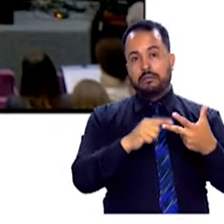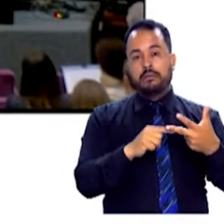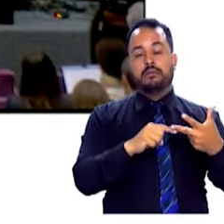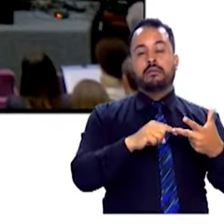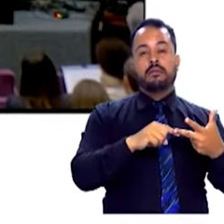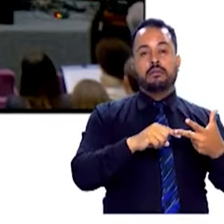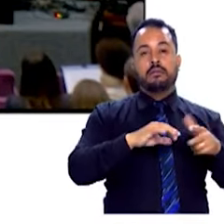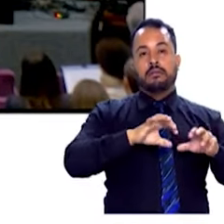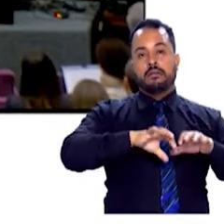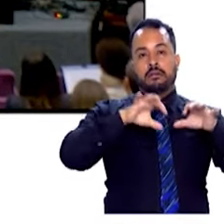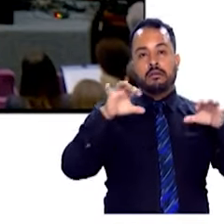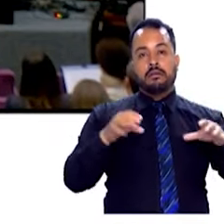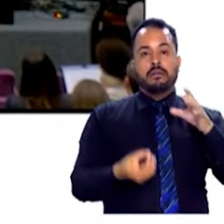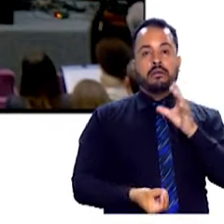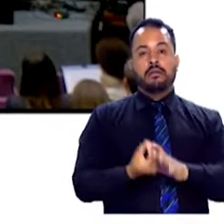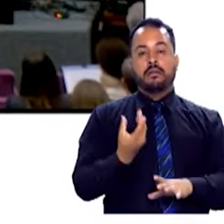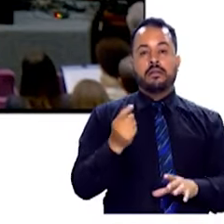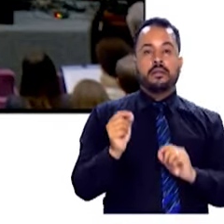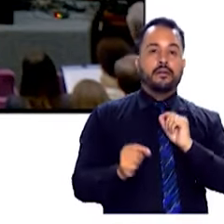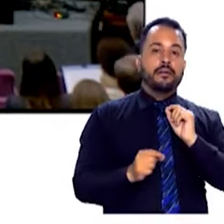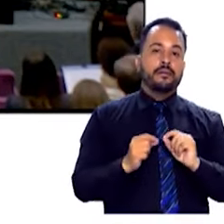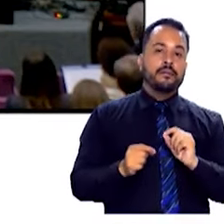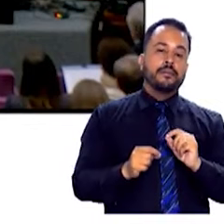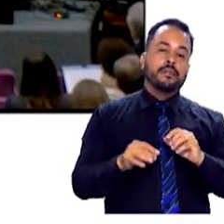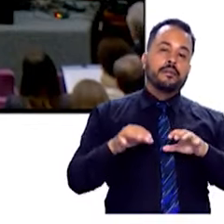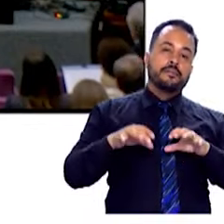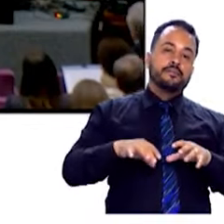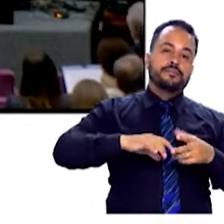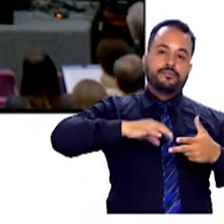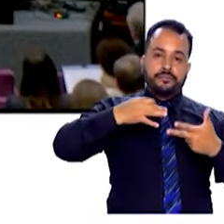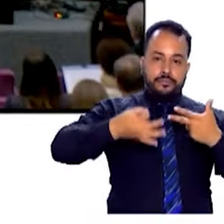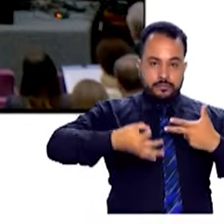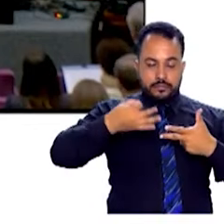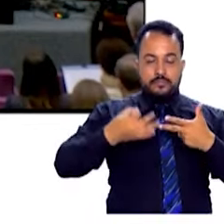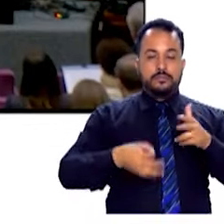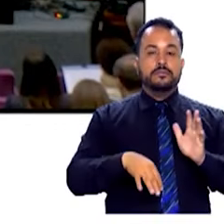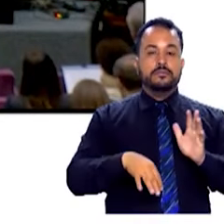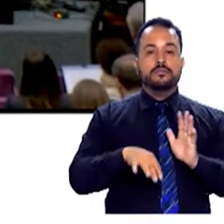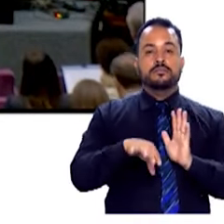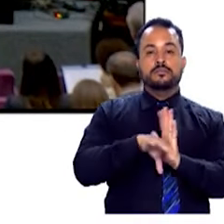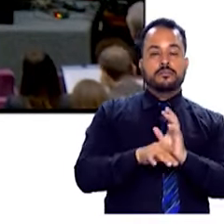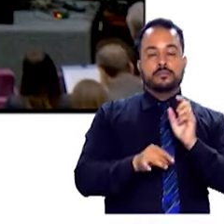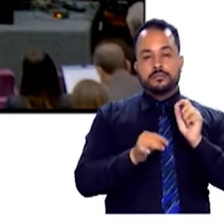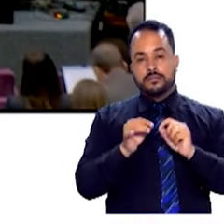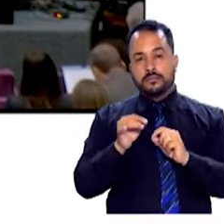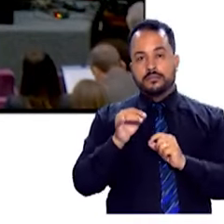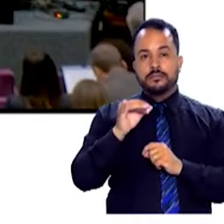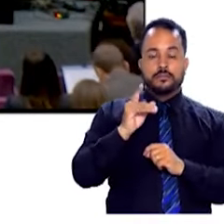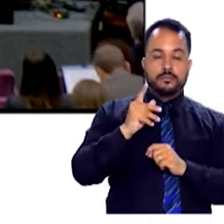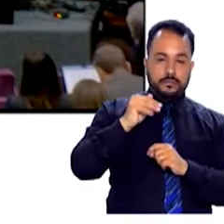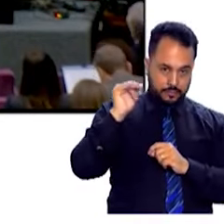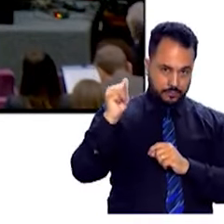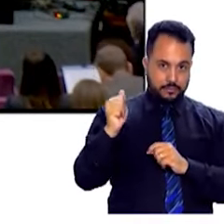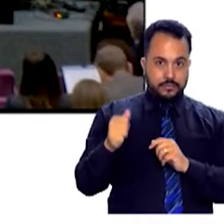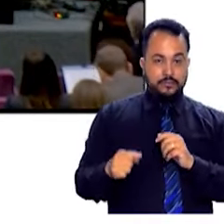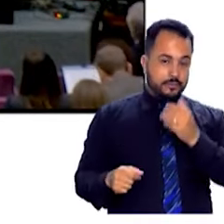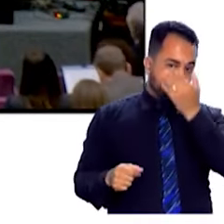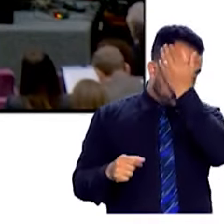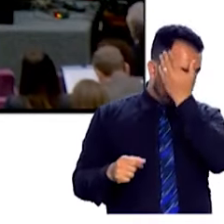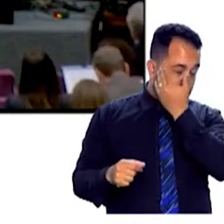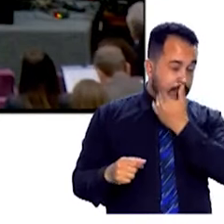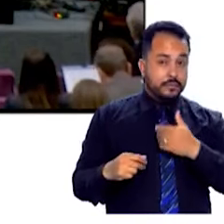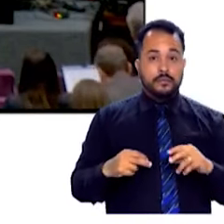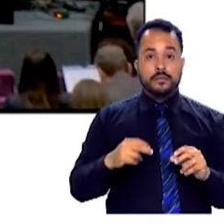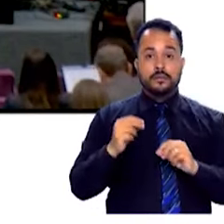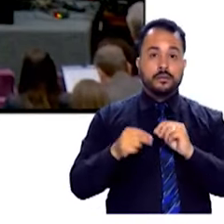se é criada é rebatizada então a o comitê judicial da câmara dos Lords de uk Supreme Court Mas mesmo essa